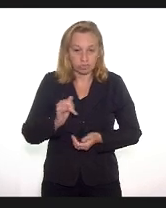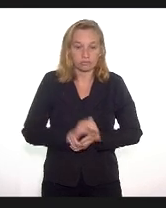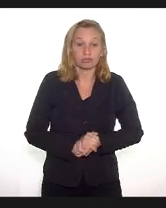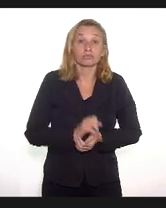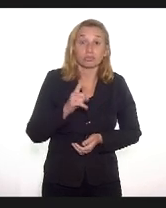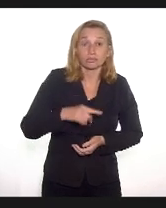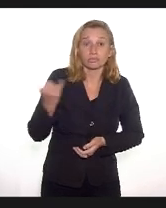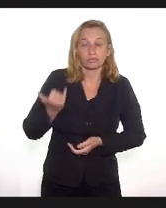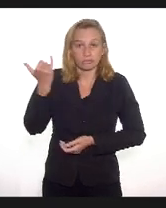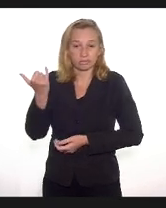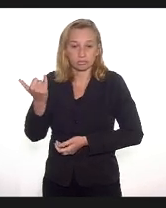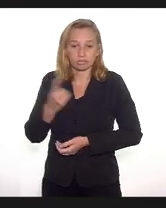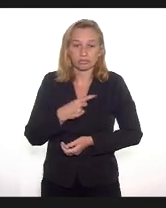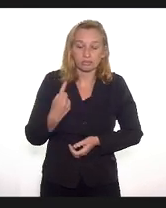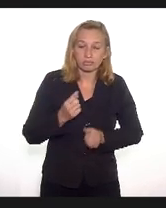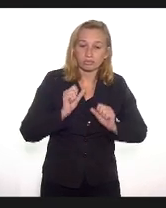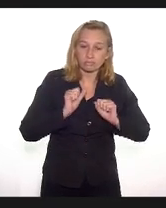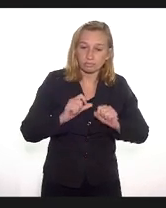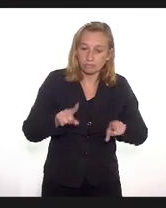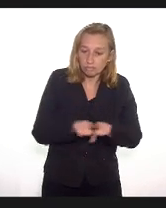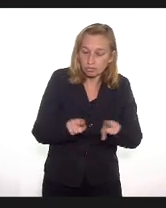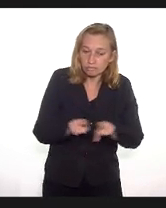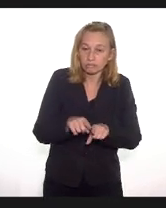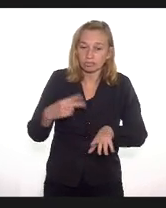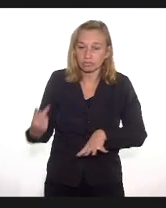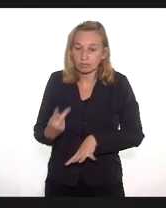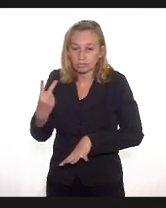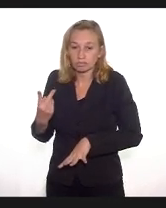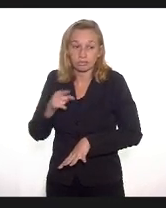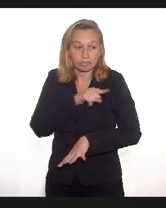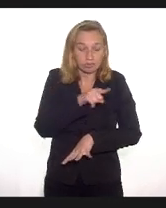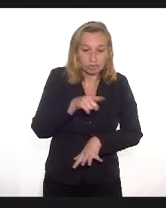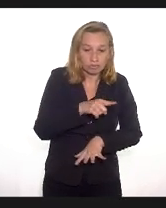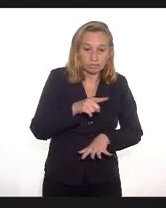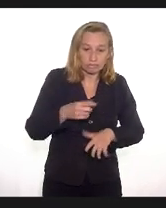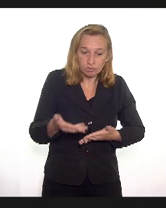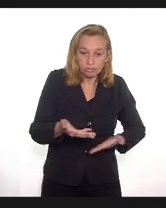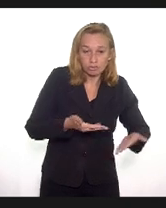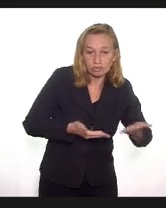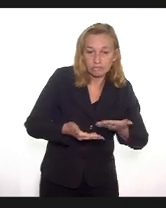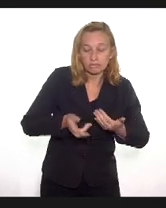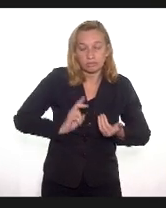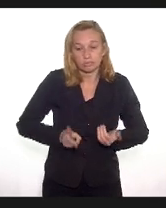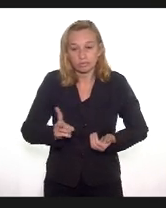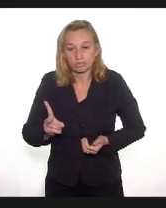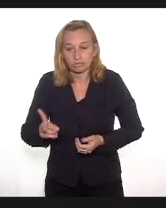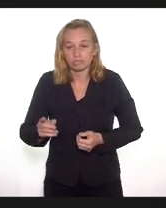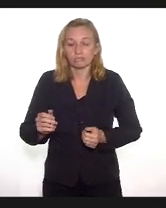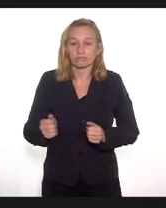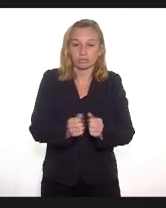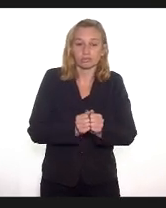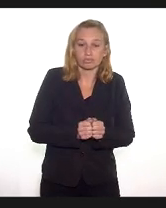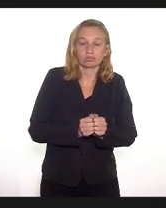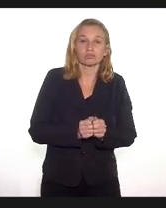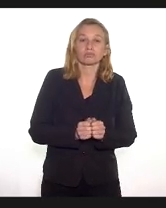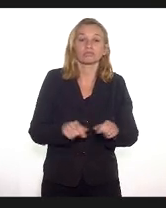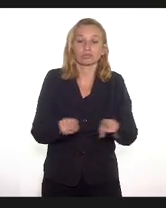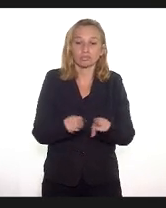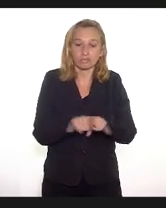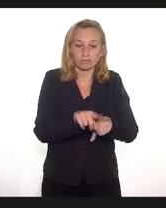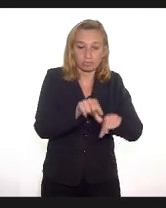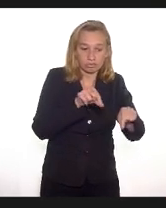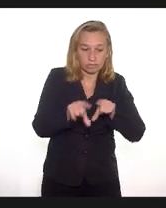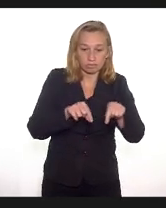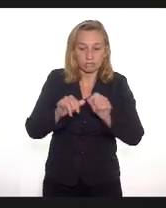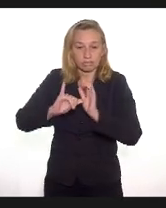É muito importante que a gente tenha também a valorização daqueles que são os parceiros constantes e permanentes, e também escolhidos por